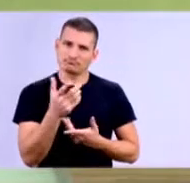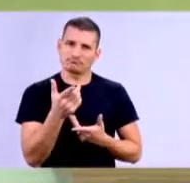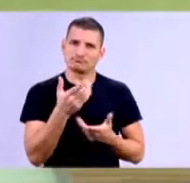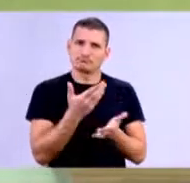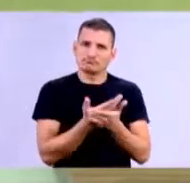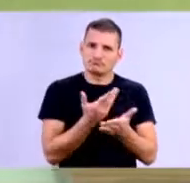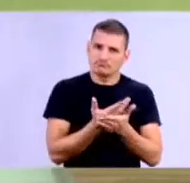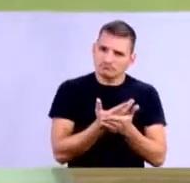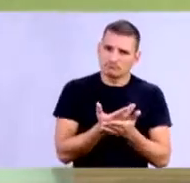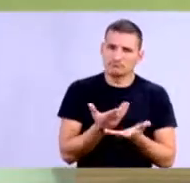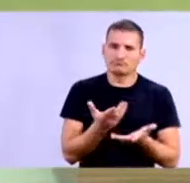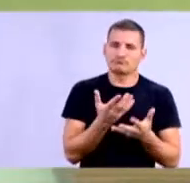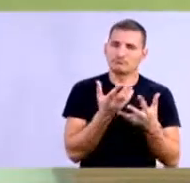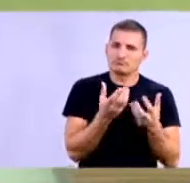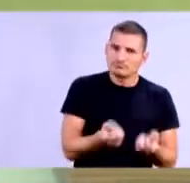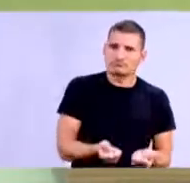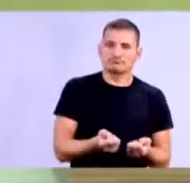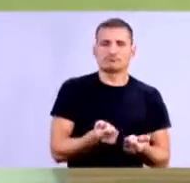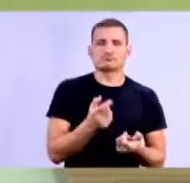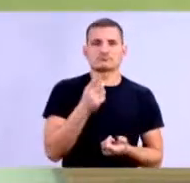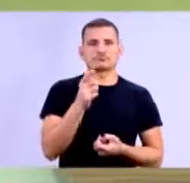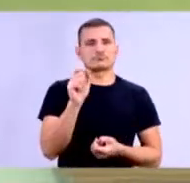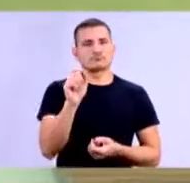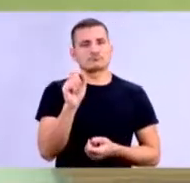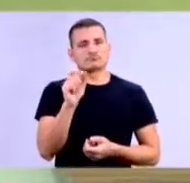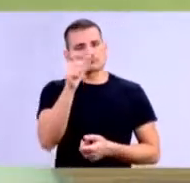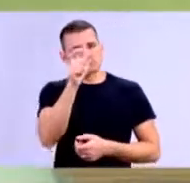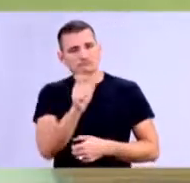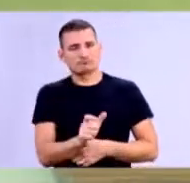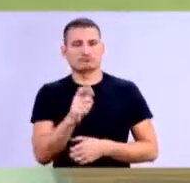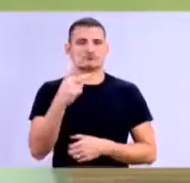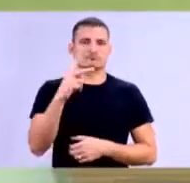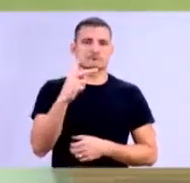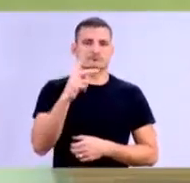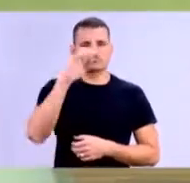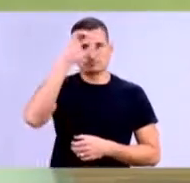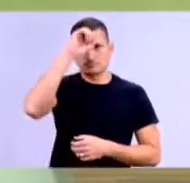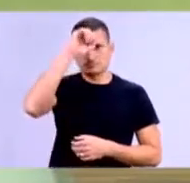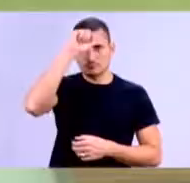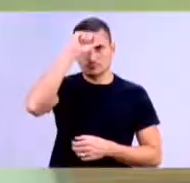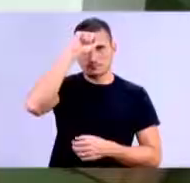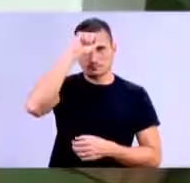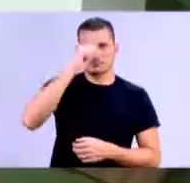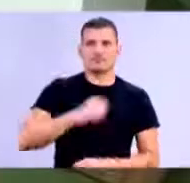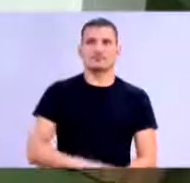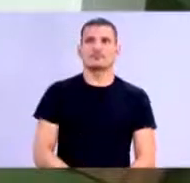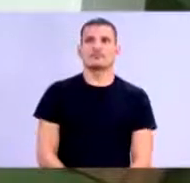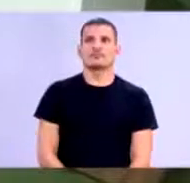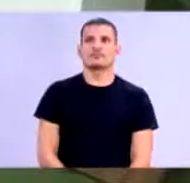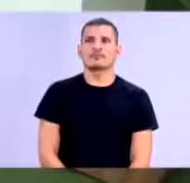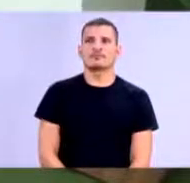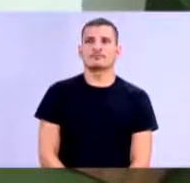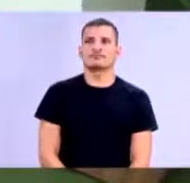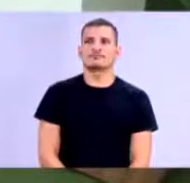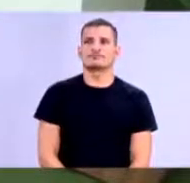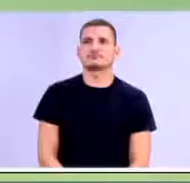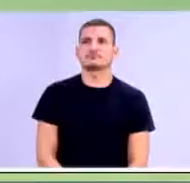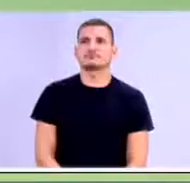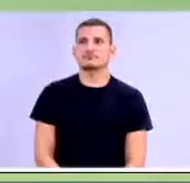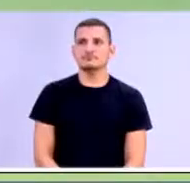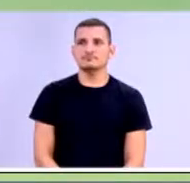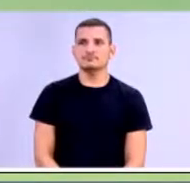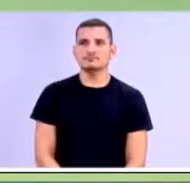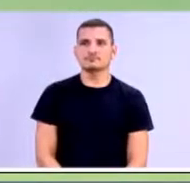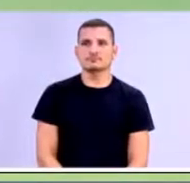você realmente se torne o sujeito da sua aprendizagem. Isso mesmo. Próximo princípio,